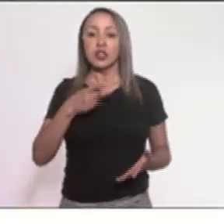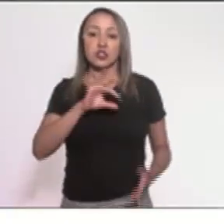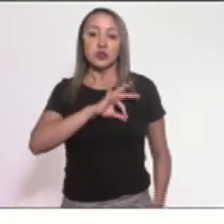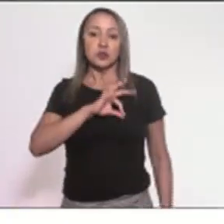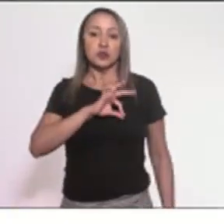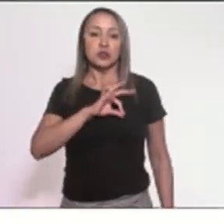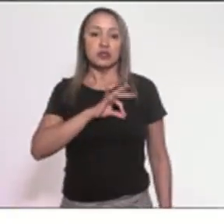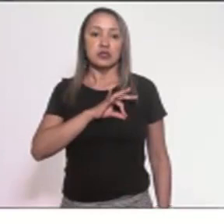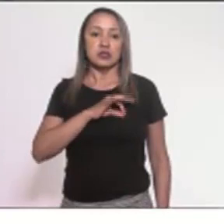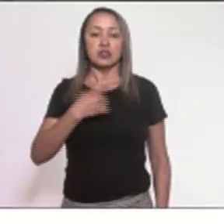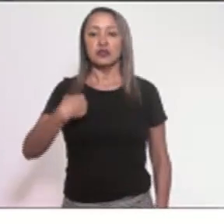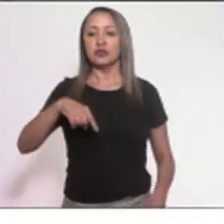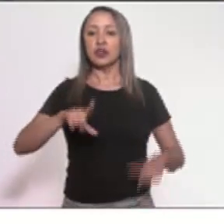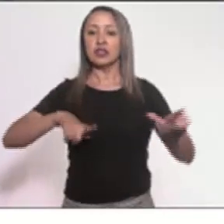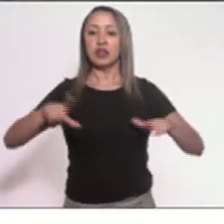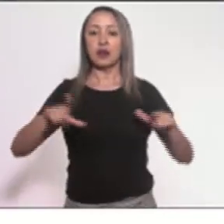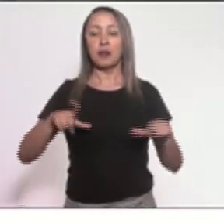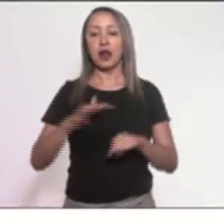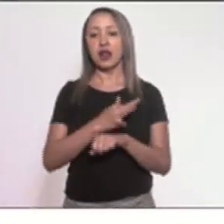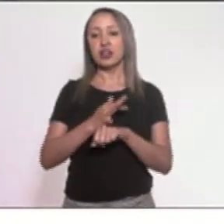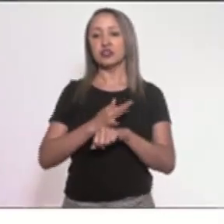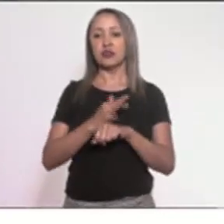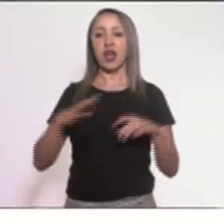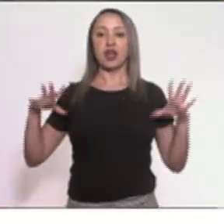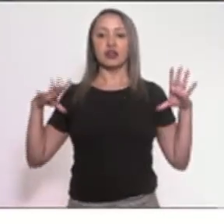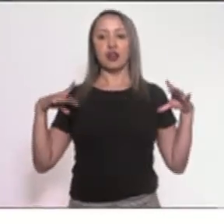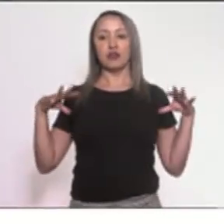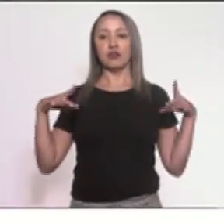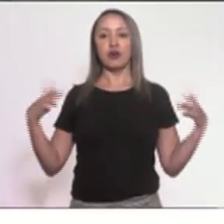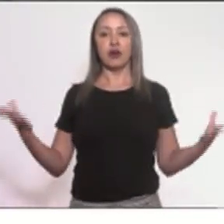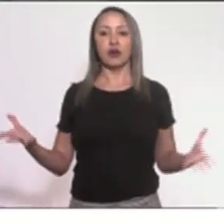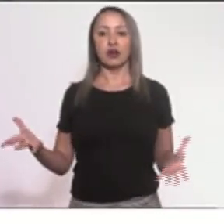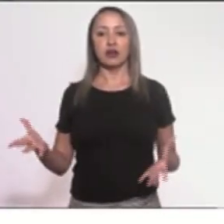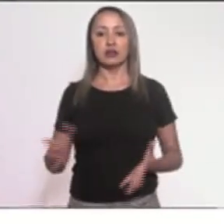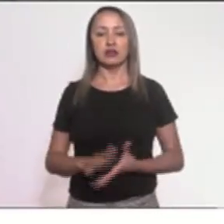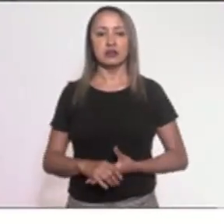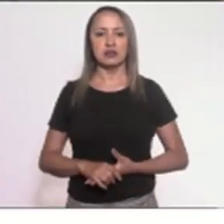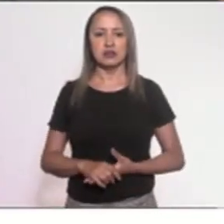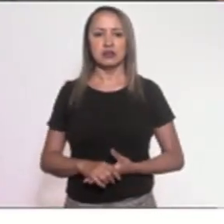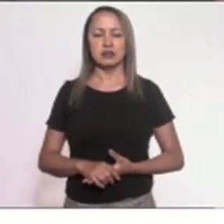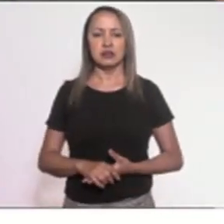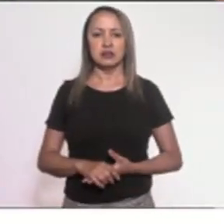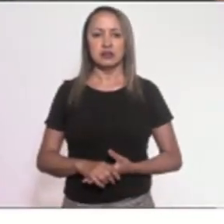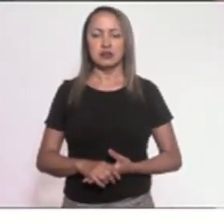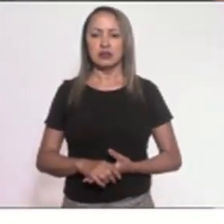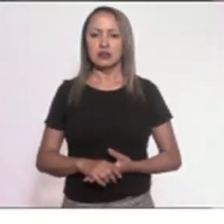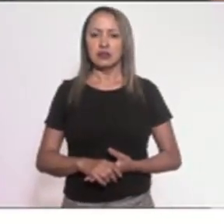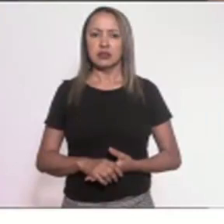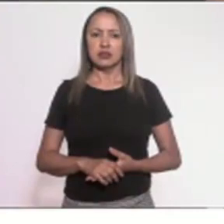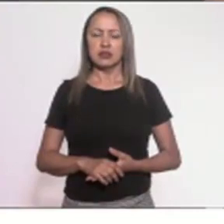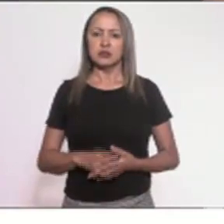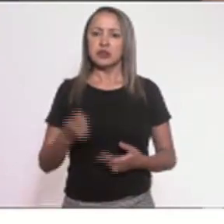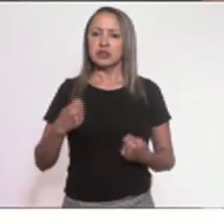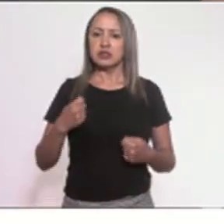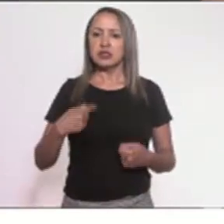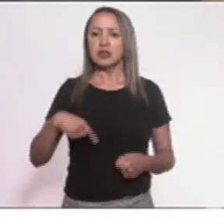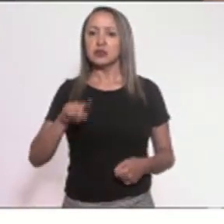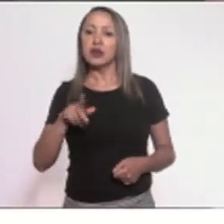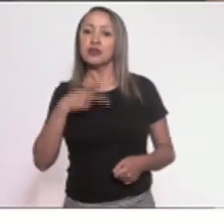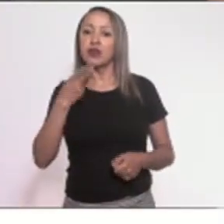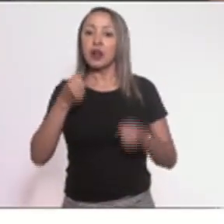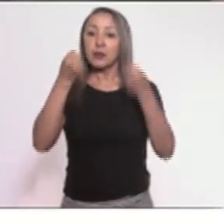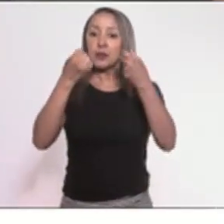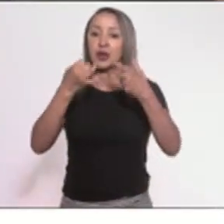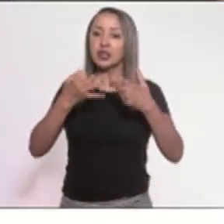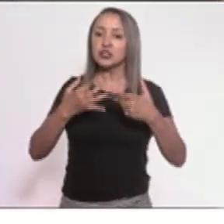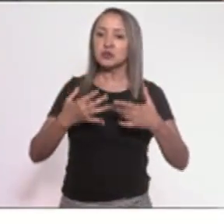estão trabalhando nas suas férias, nas suas folgas. Tem que ir para ali, para falar, para